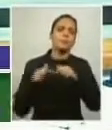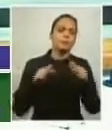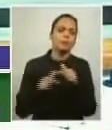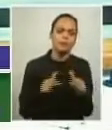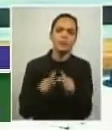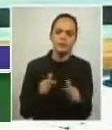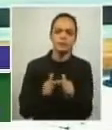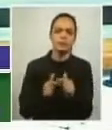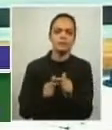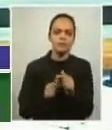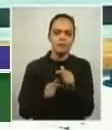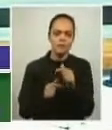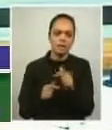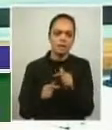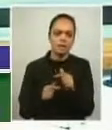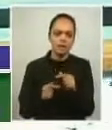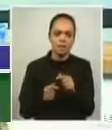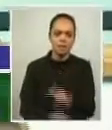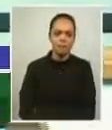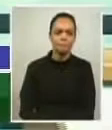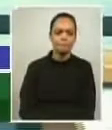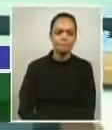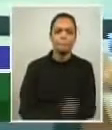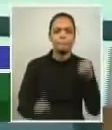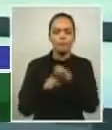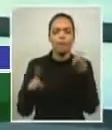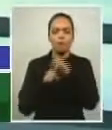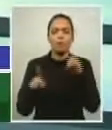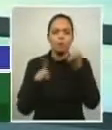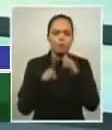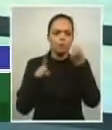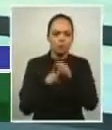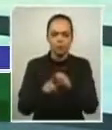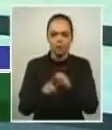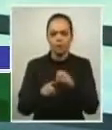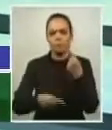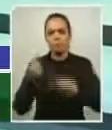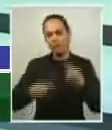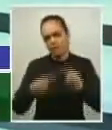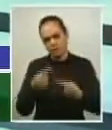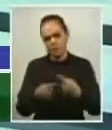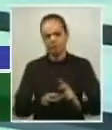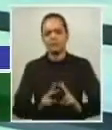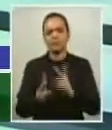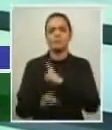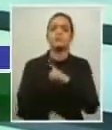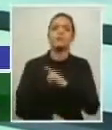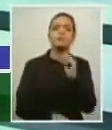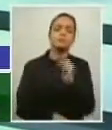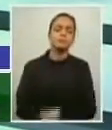partido Operário alemão por exemplo as frutas políticas operárias o século 19 sempre